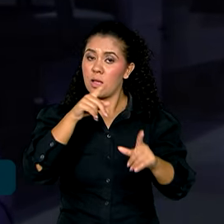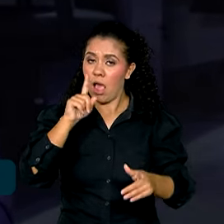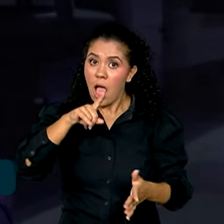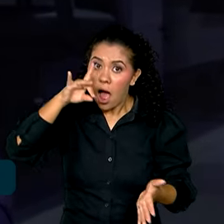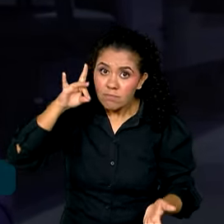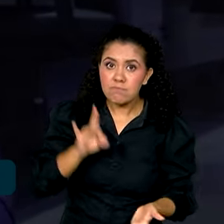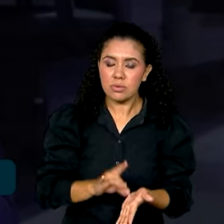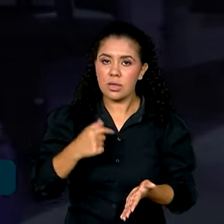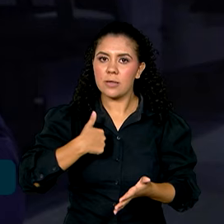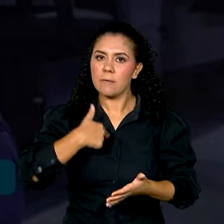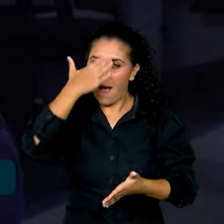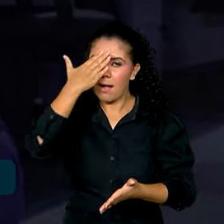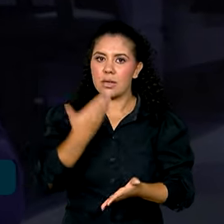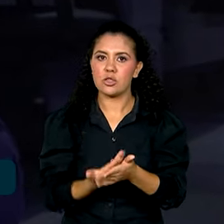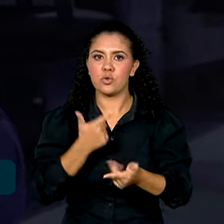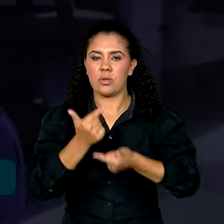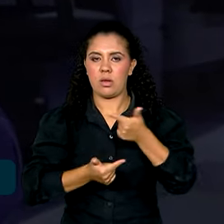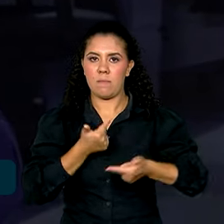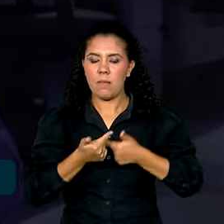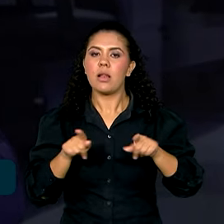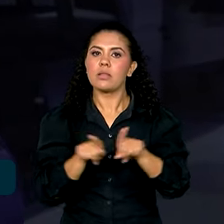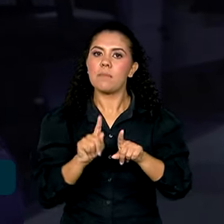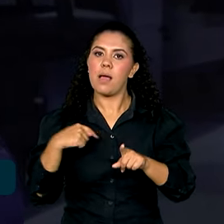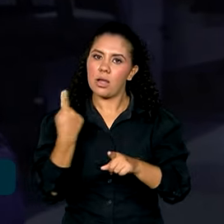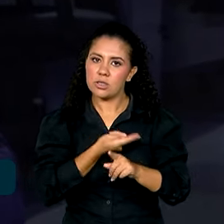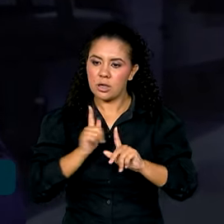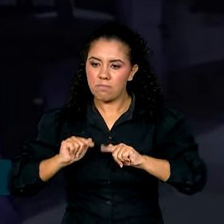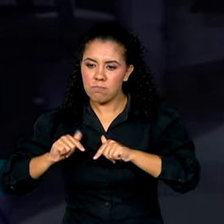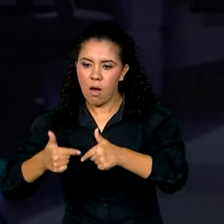acredito no trabalho e a gente agir nas causas dos problemas.